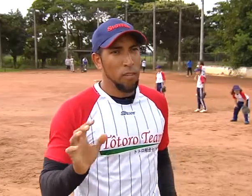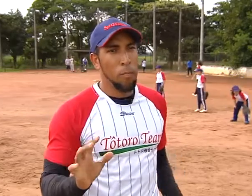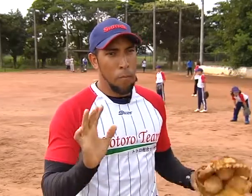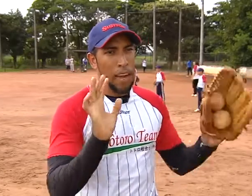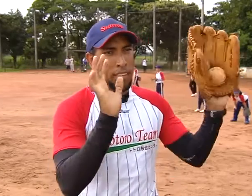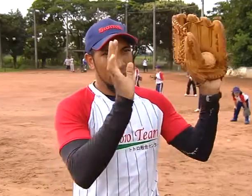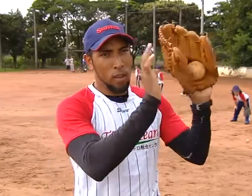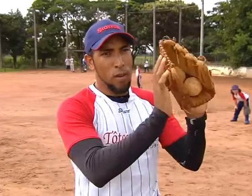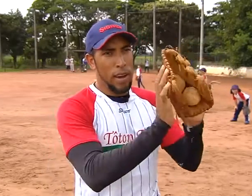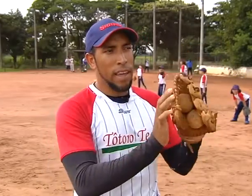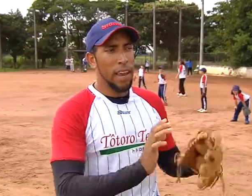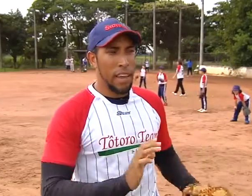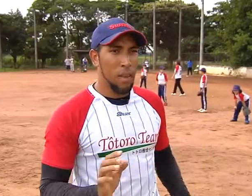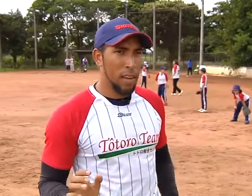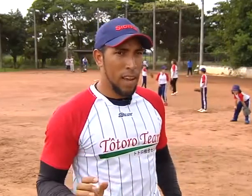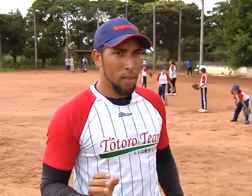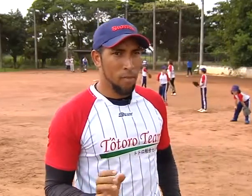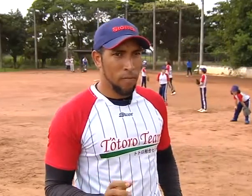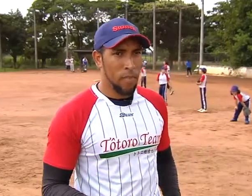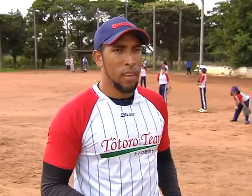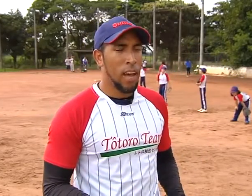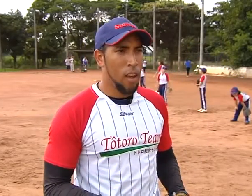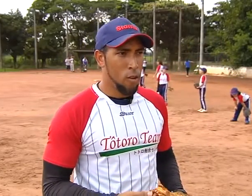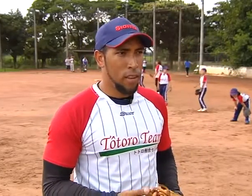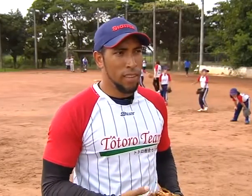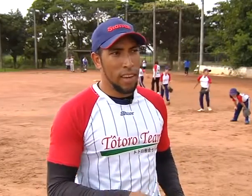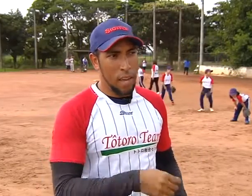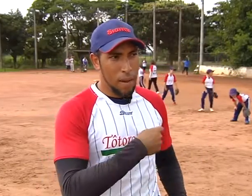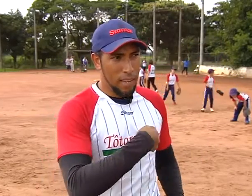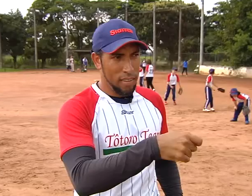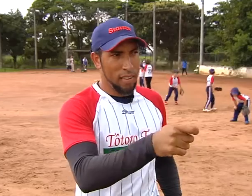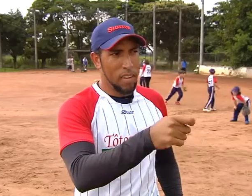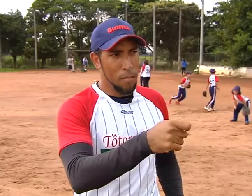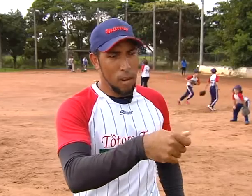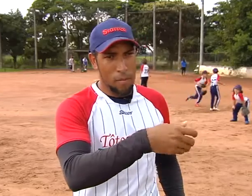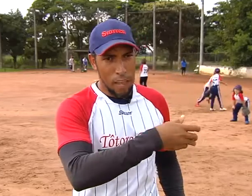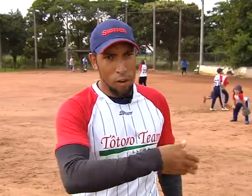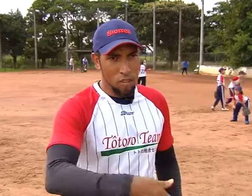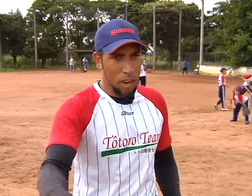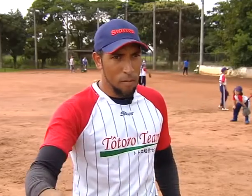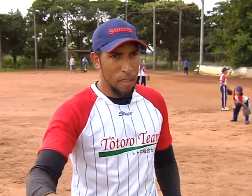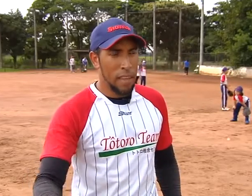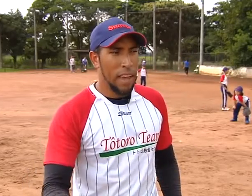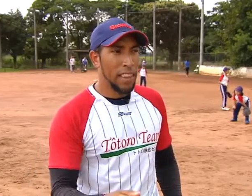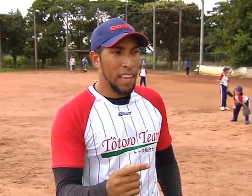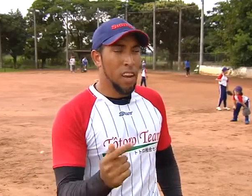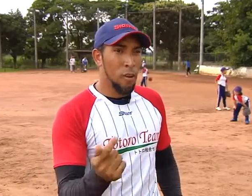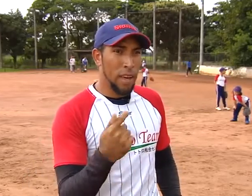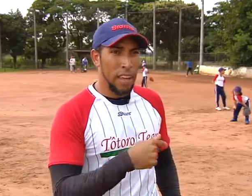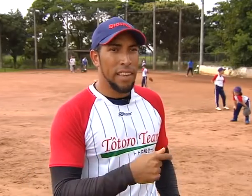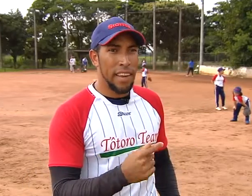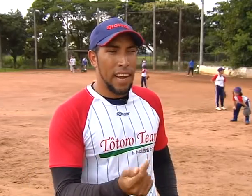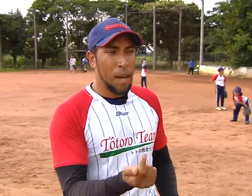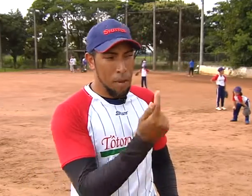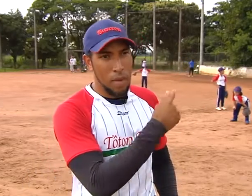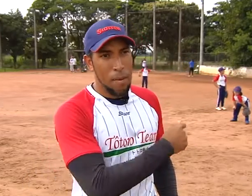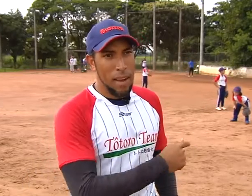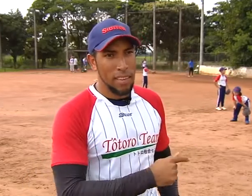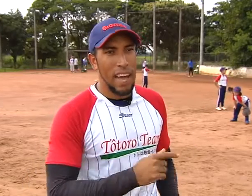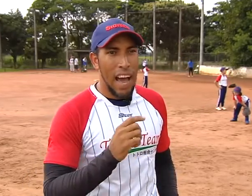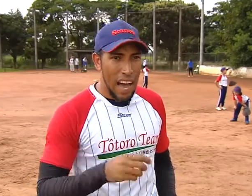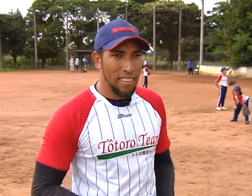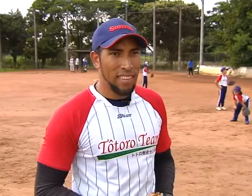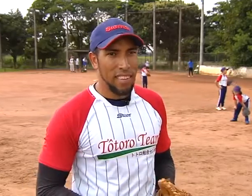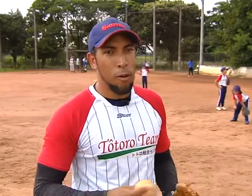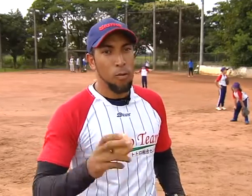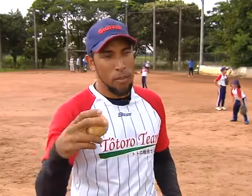qualquer defensor pega direto no ar, ele é eliminado. Agora, se ele rebate e a bola está no chão, ele tem que correr e chegar na primeira